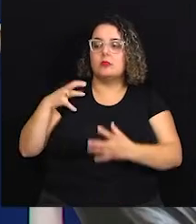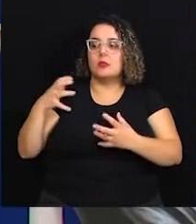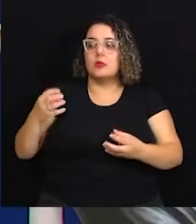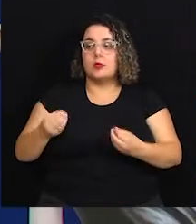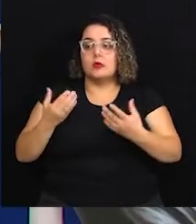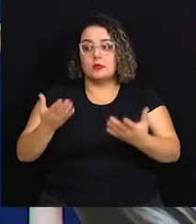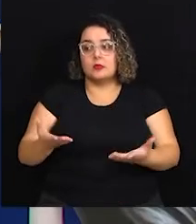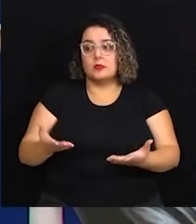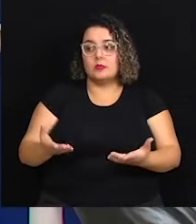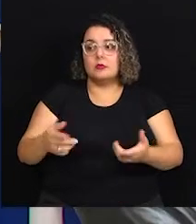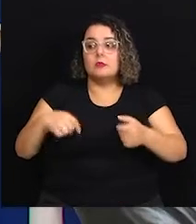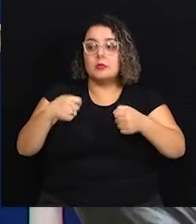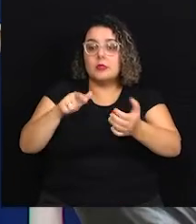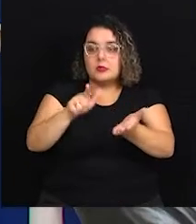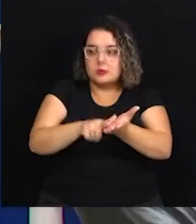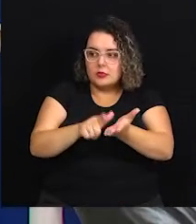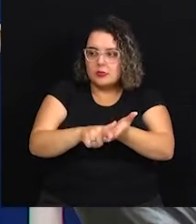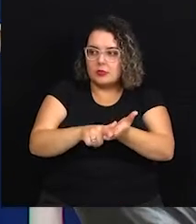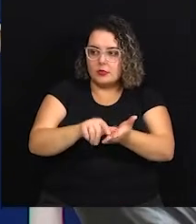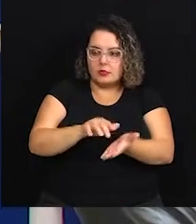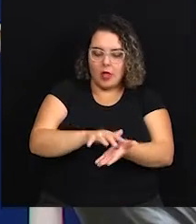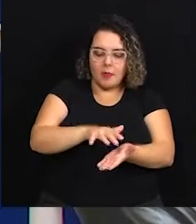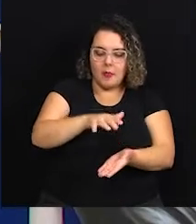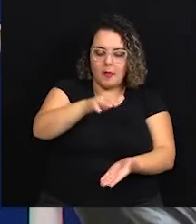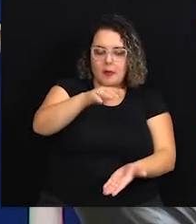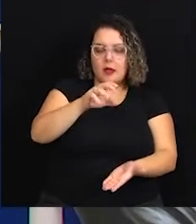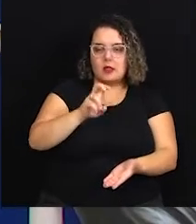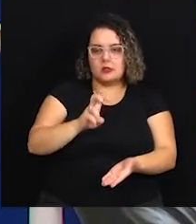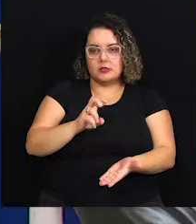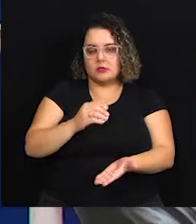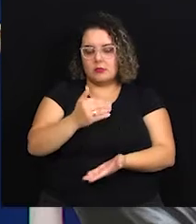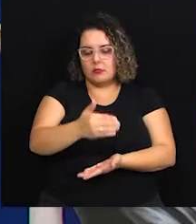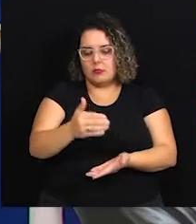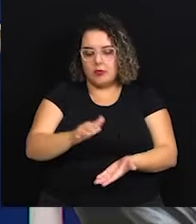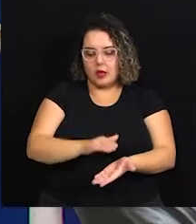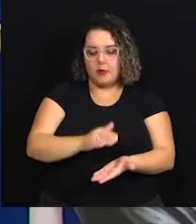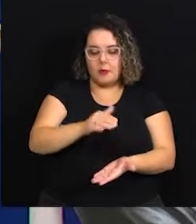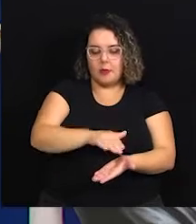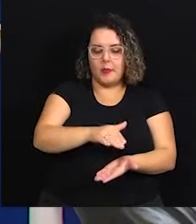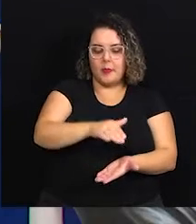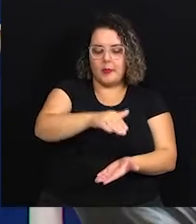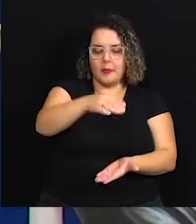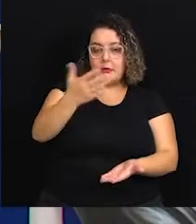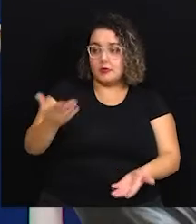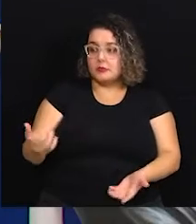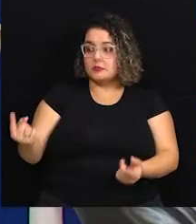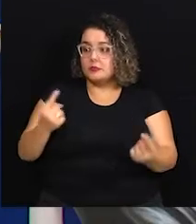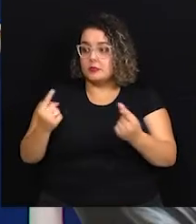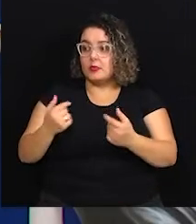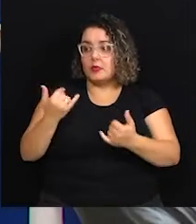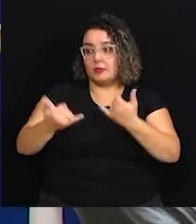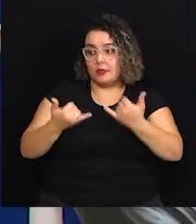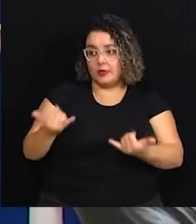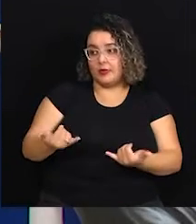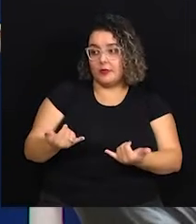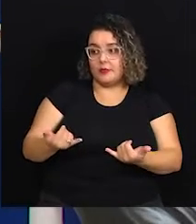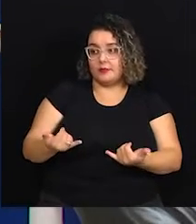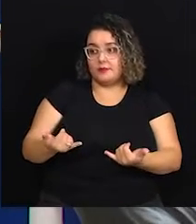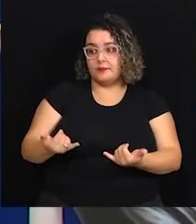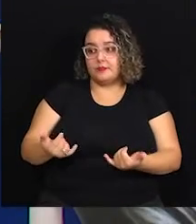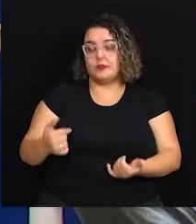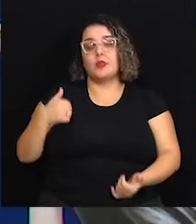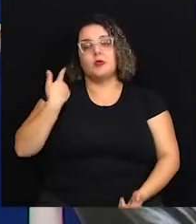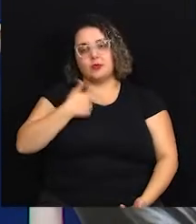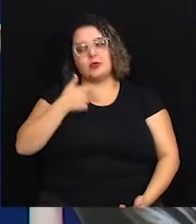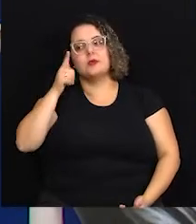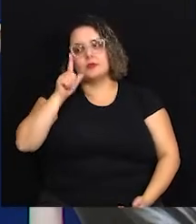alguma coisa, eu falei, olha, estou precisando de sulfite, ela já veio com 5 pacotes. Daqui a pouco vem outro, então, assim, eu brinco sempre com as meninas, a peteca não cai,